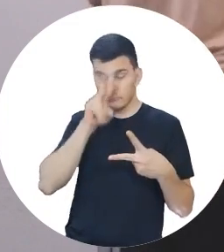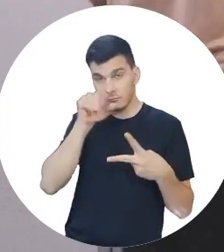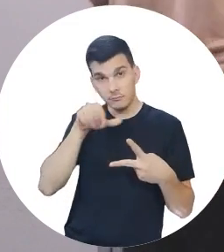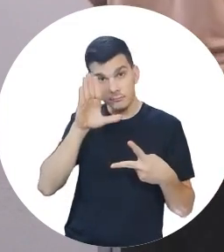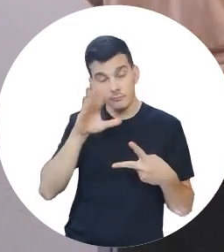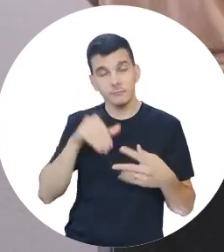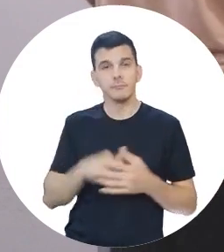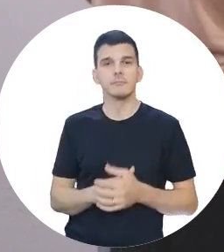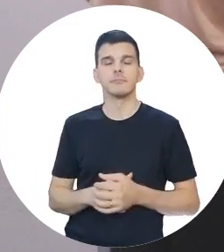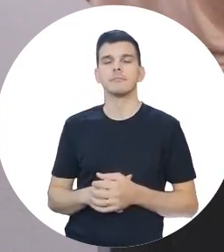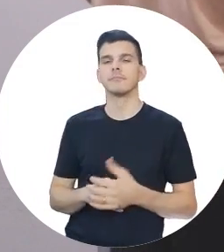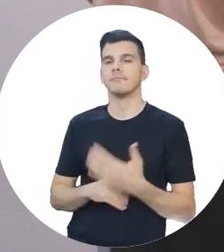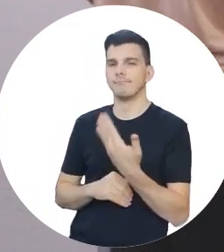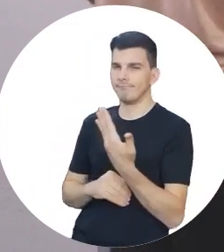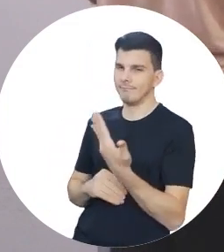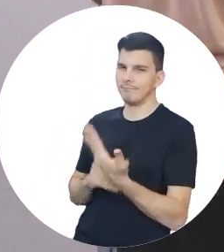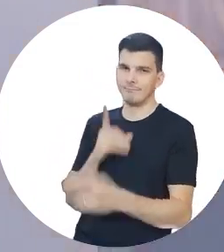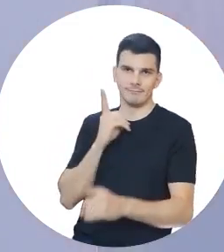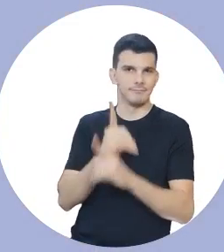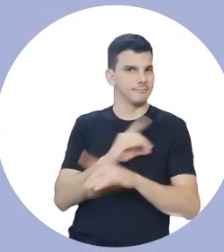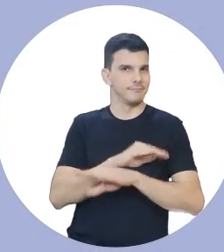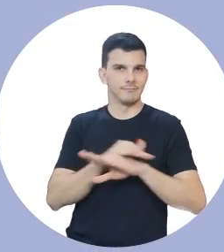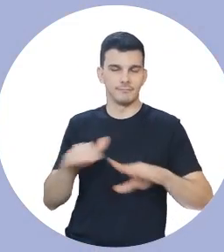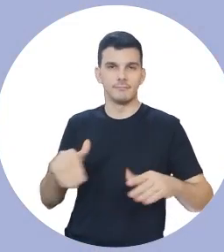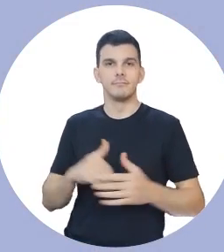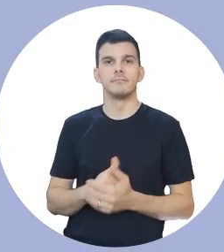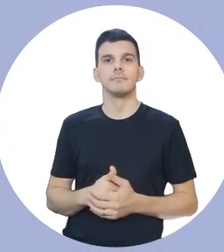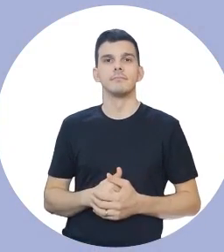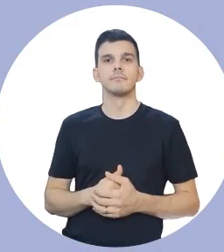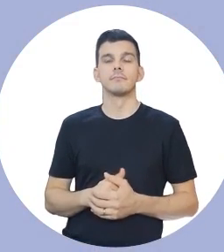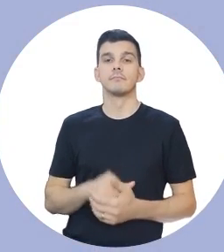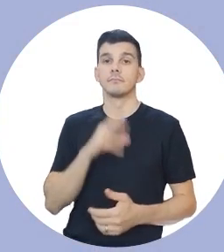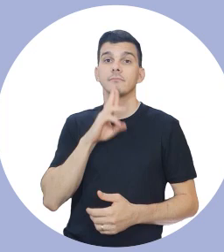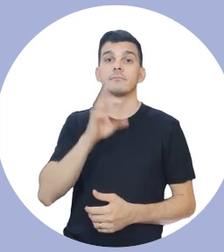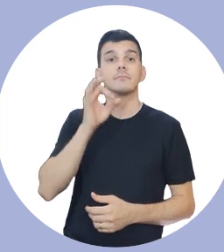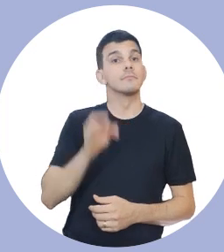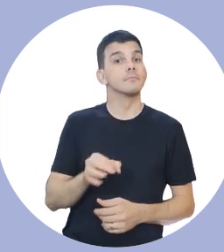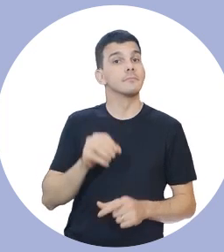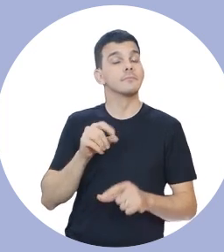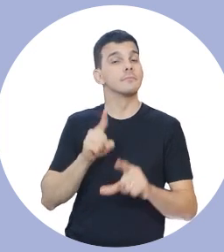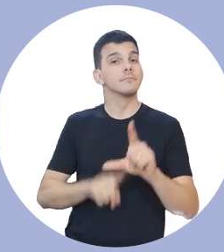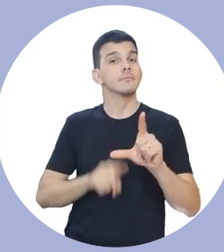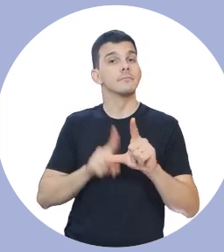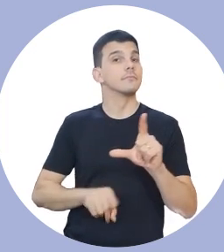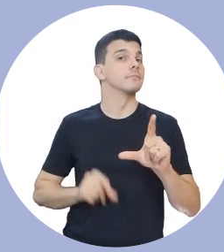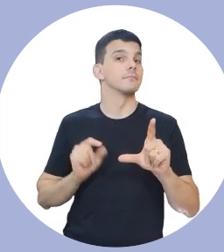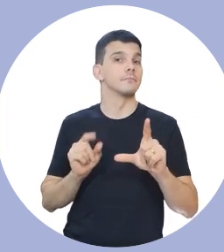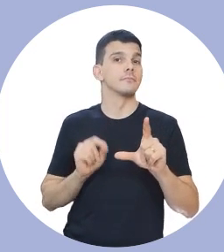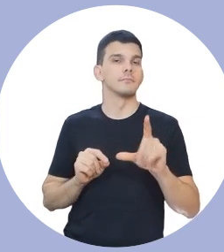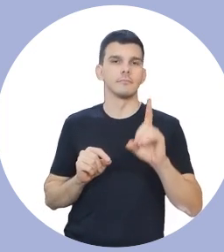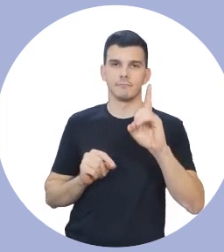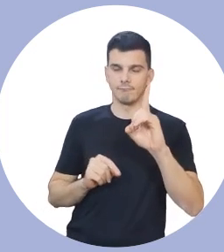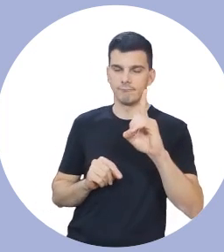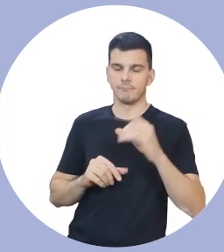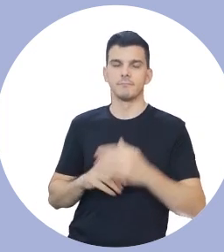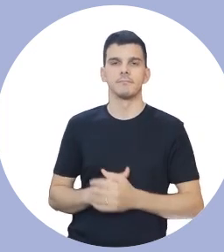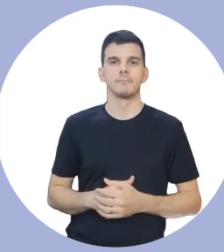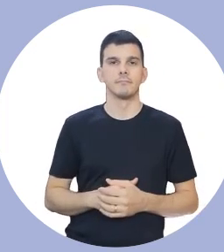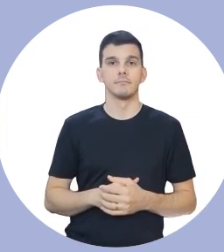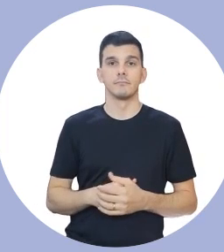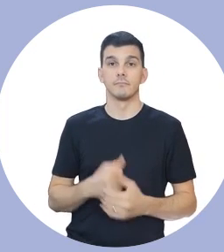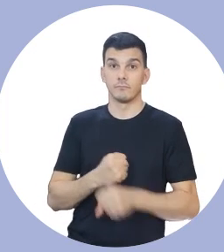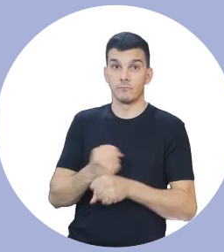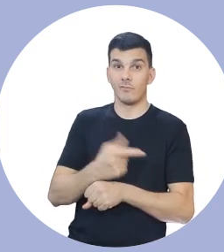são os dois marcados? HNO3 e H2SO4. Alternativa D de